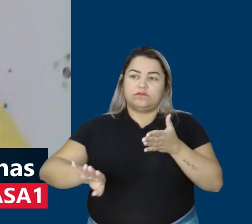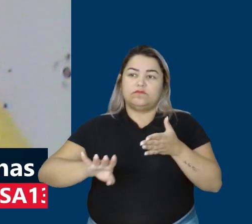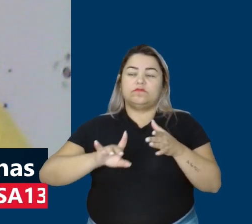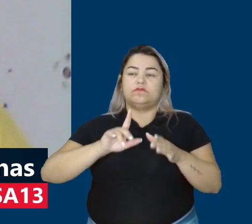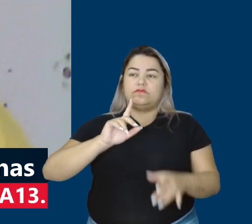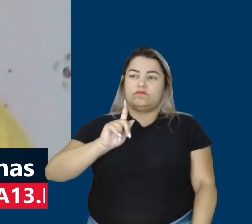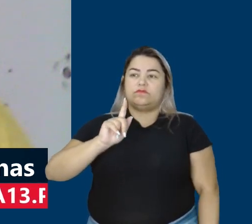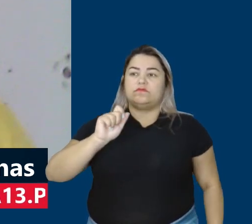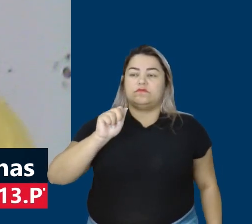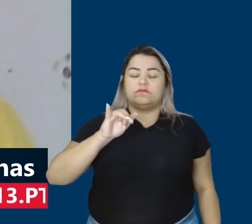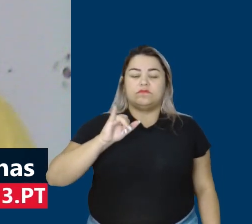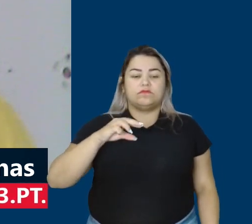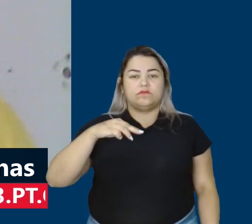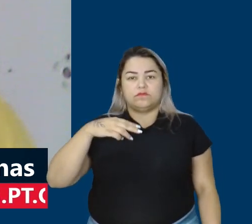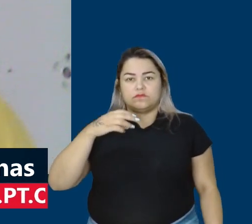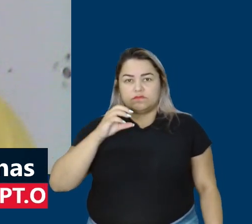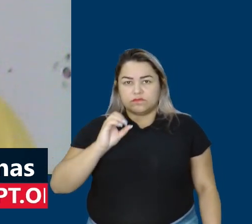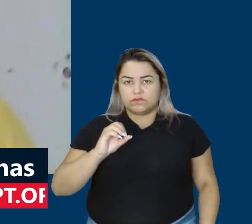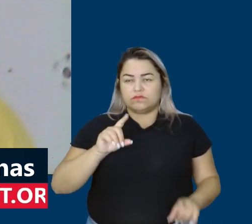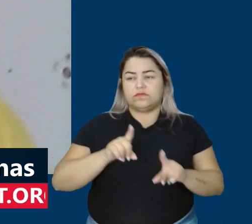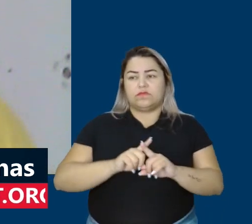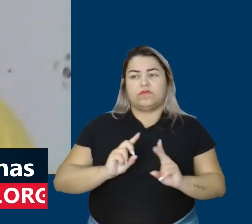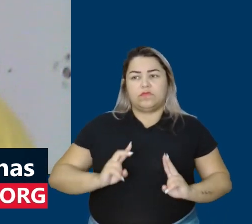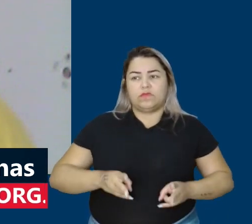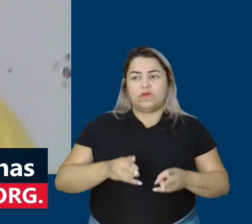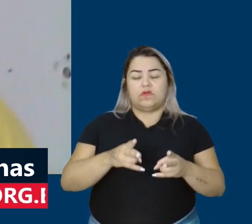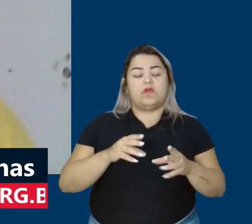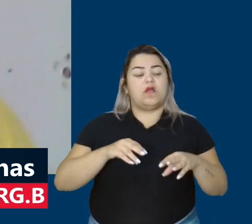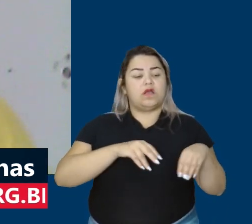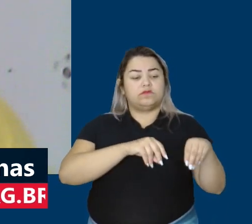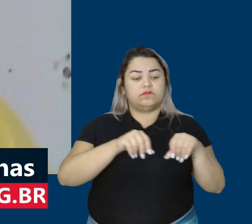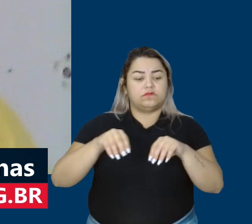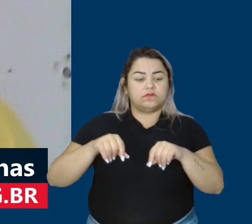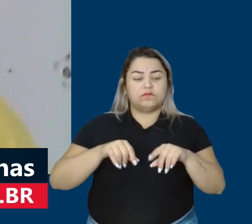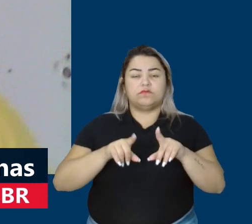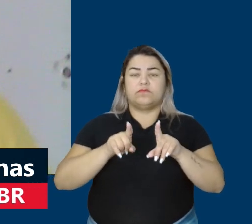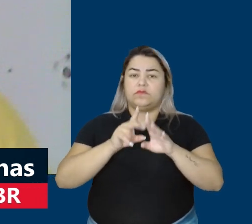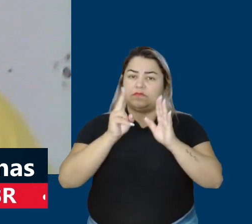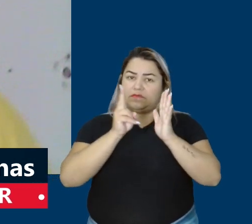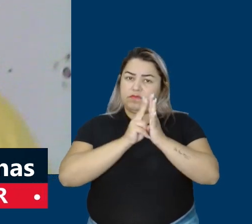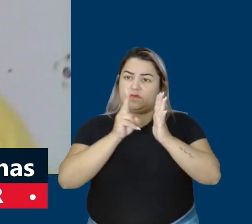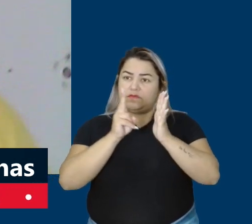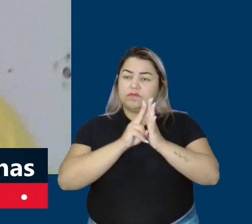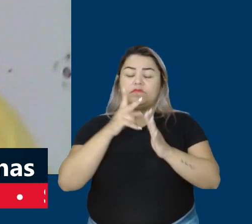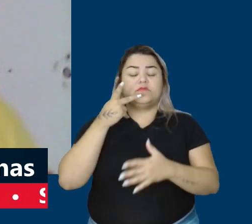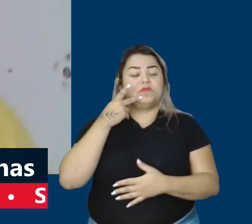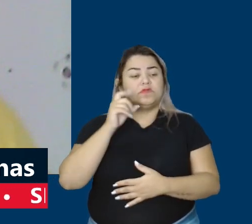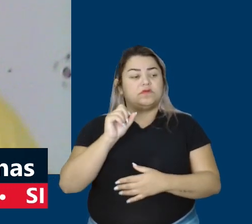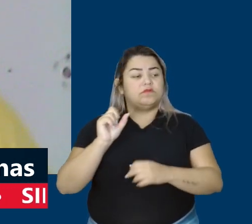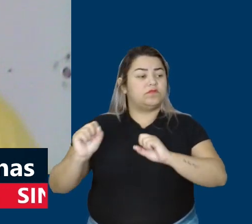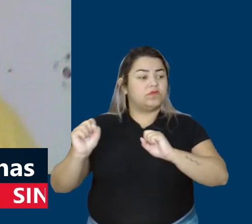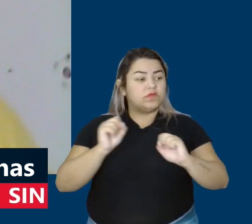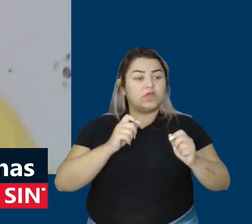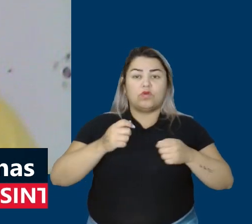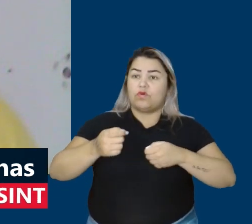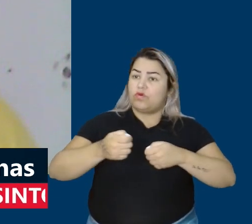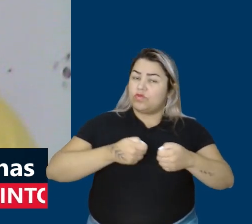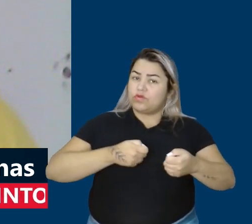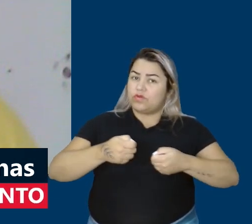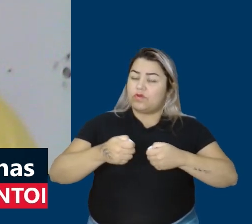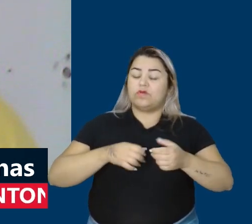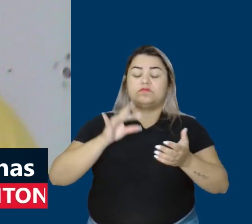garimpo, de manter, né, de volta as terras indígenas, para que a gente possa ter um controle